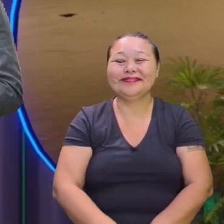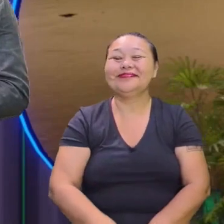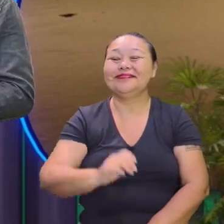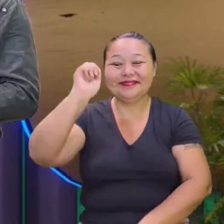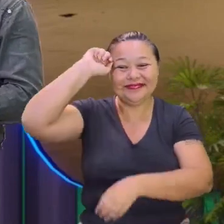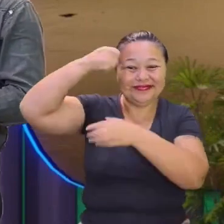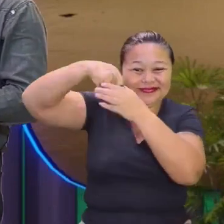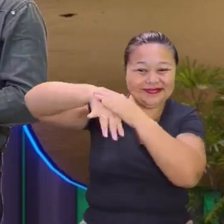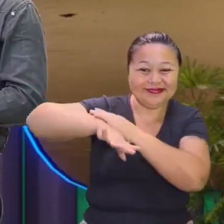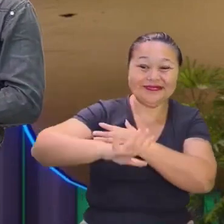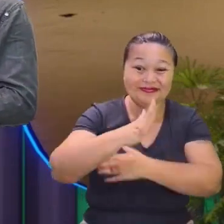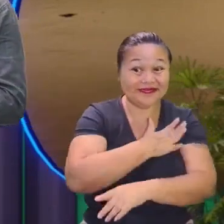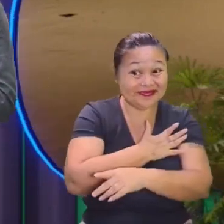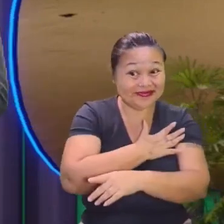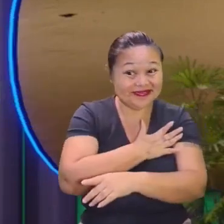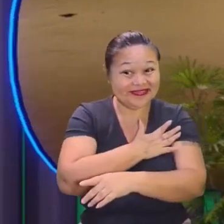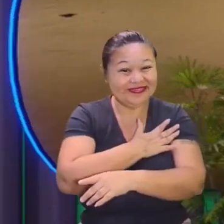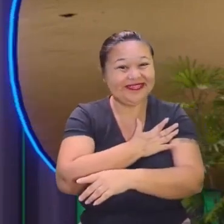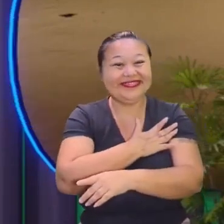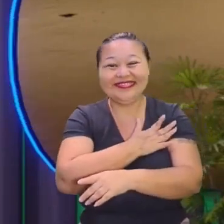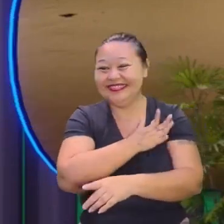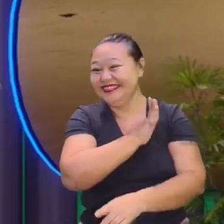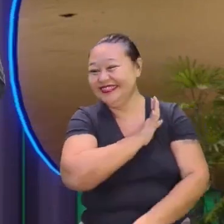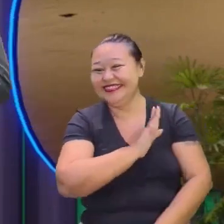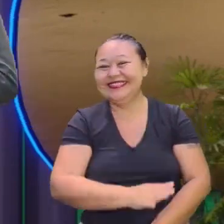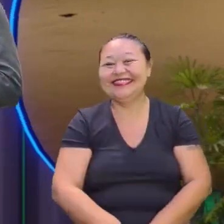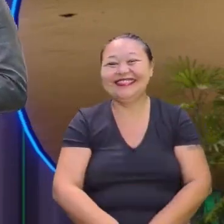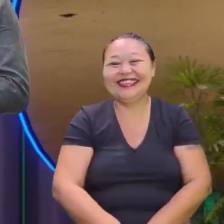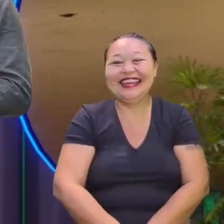o açaí Gostou da... partiu daqui.